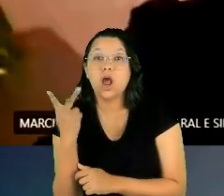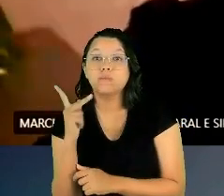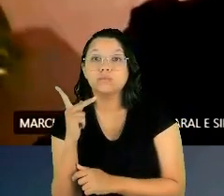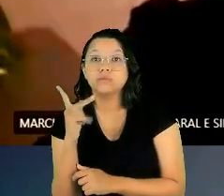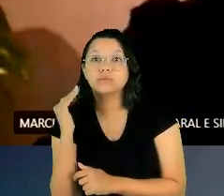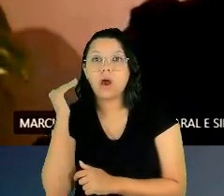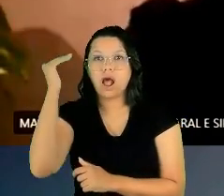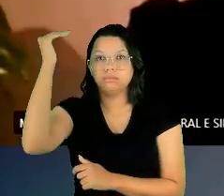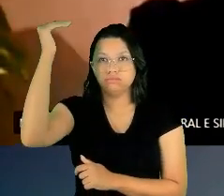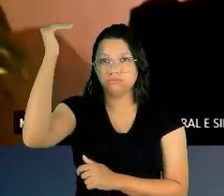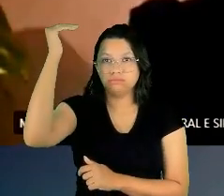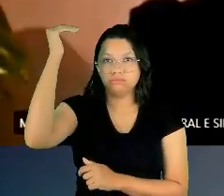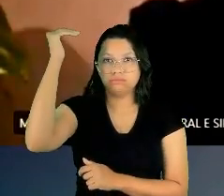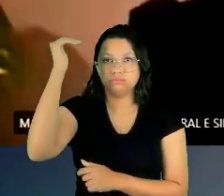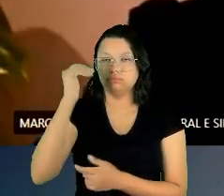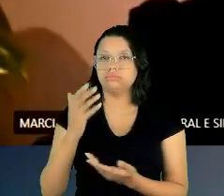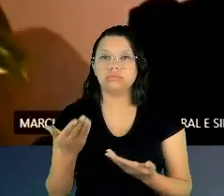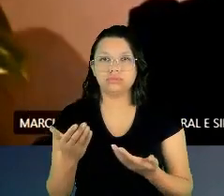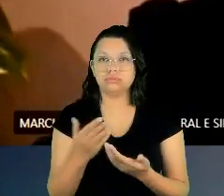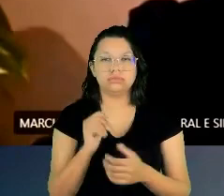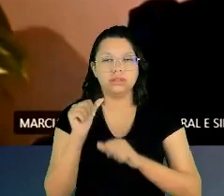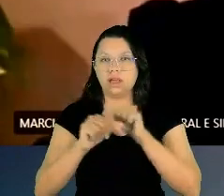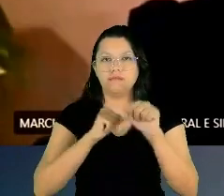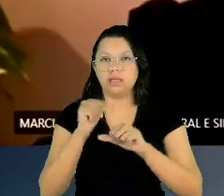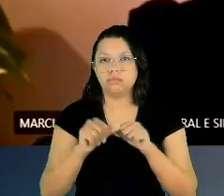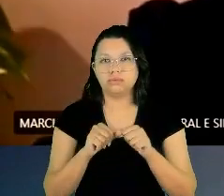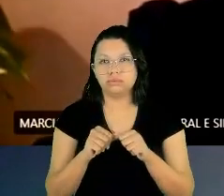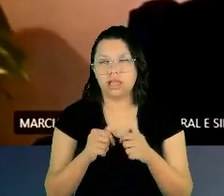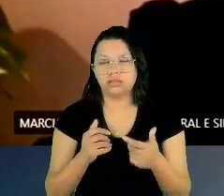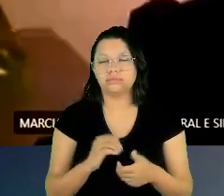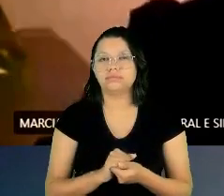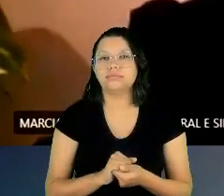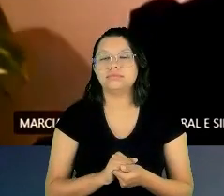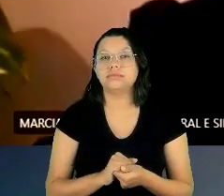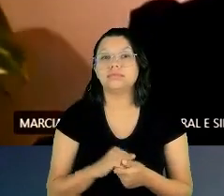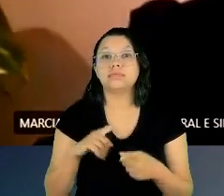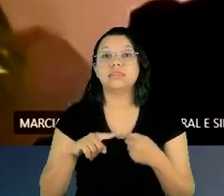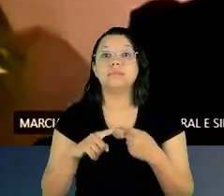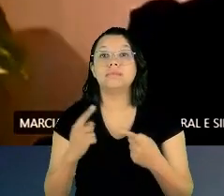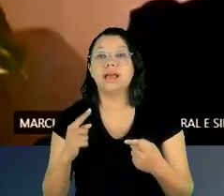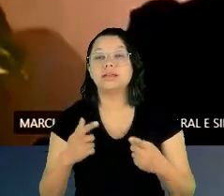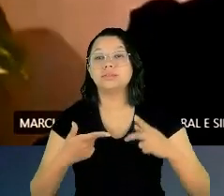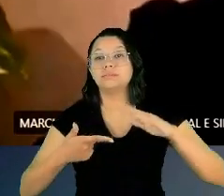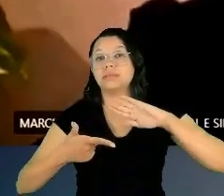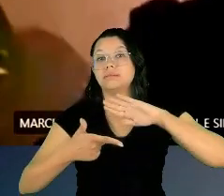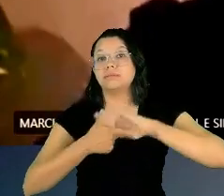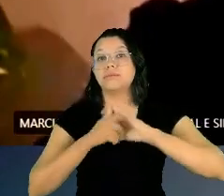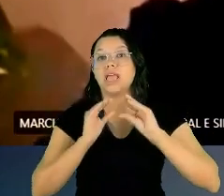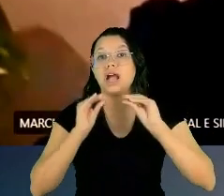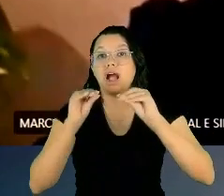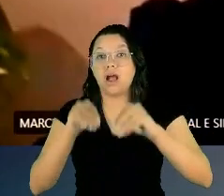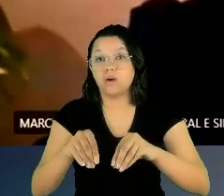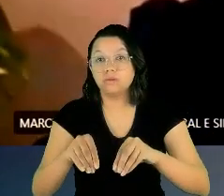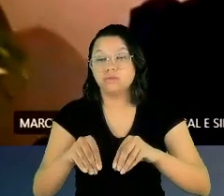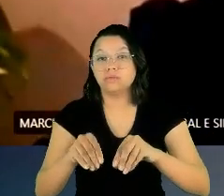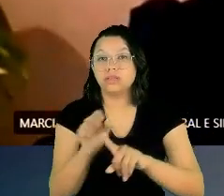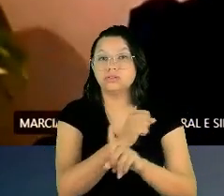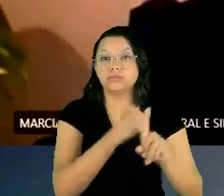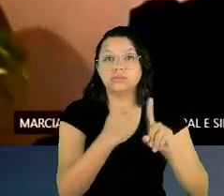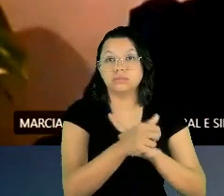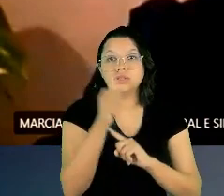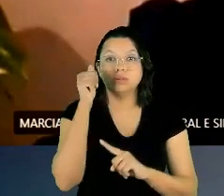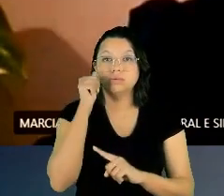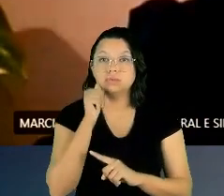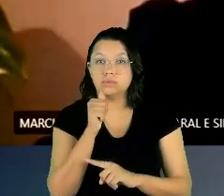serem homossexuais na vida adulta. Isso não vai mudar a ideia de gênero. Mas o papel que é